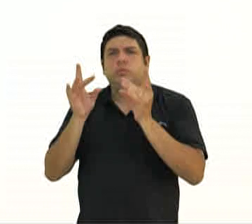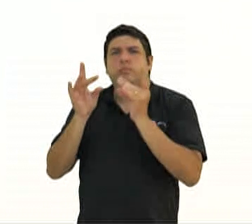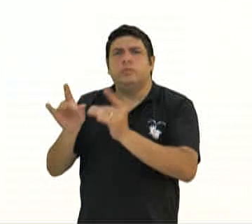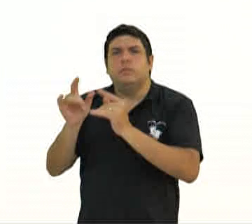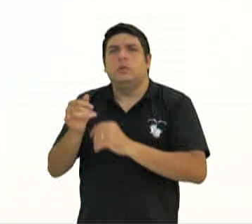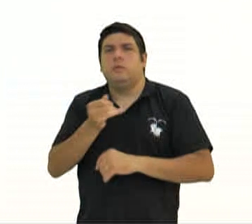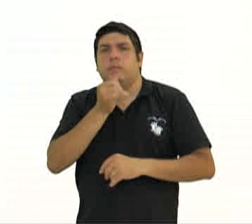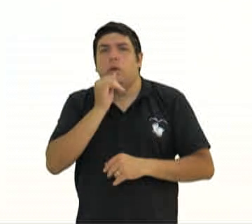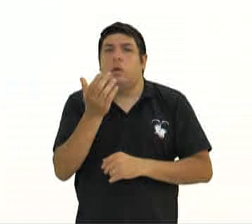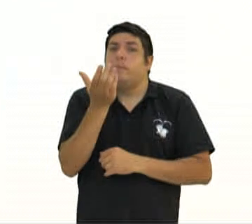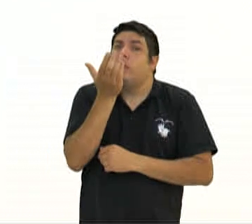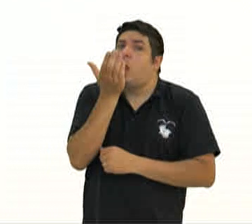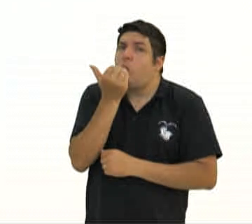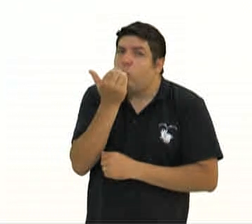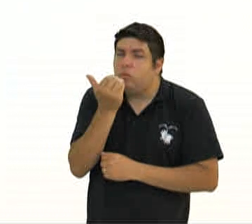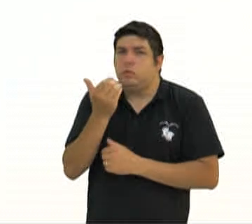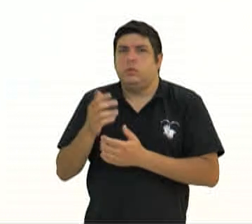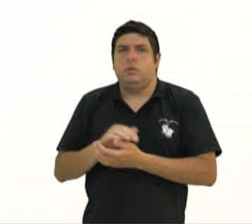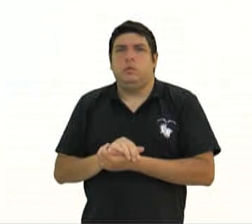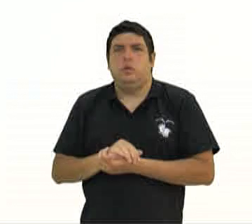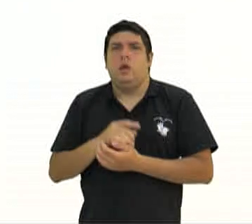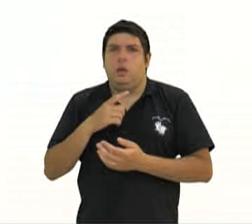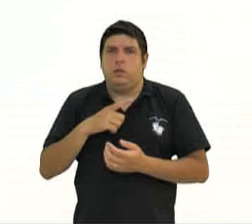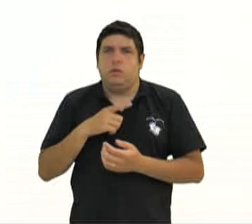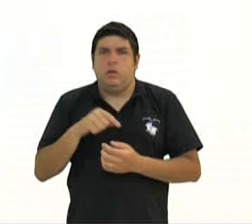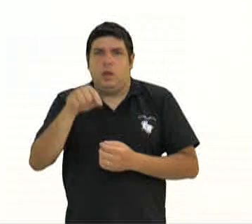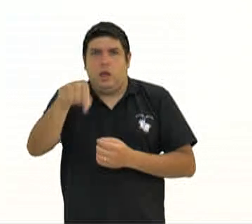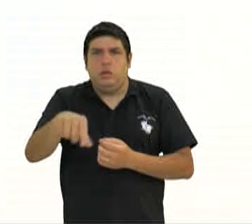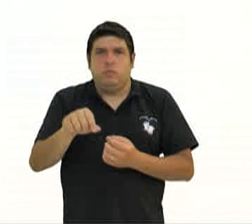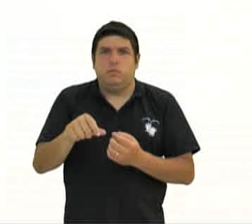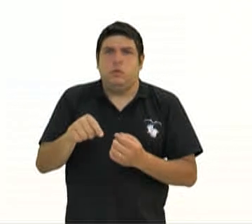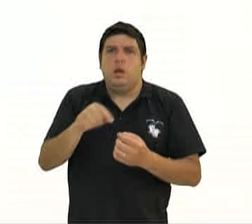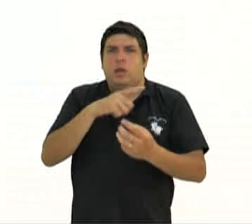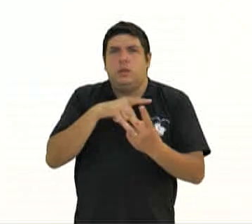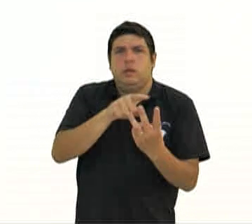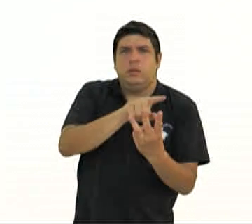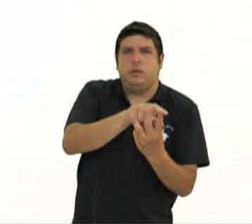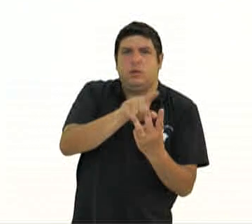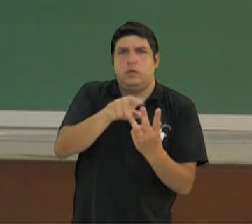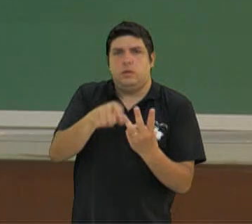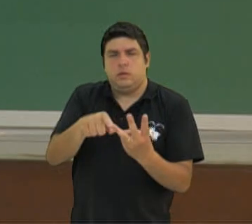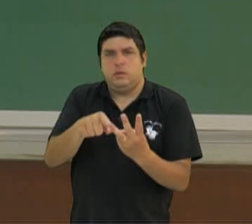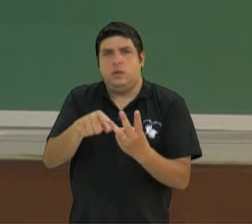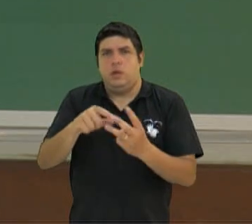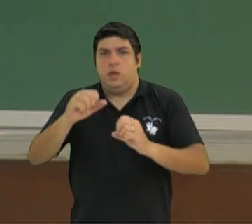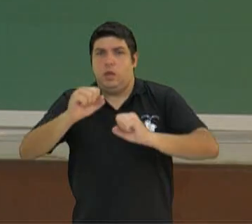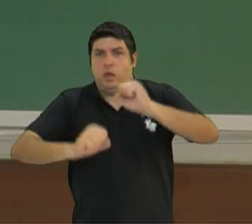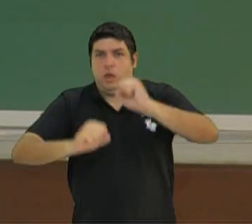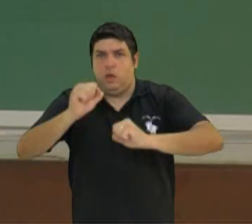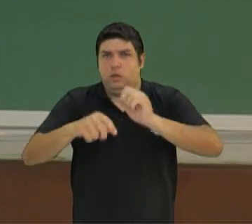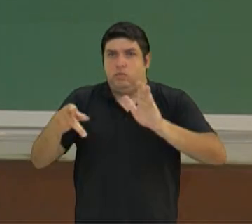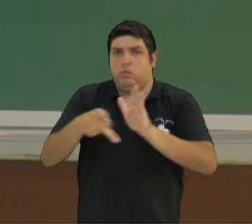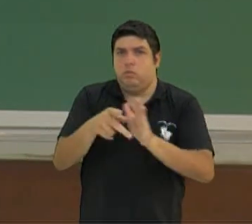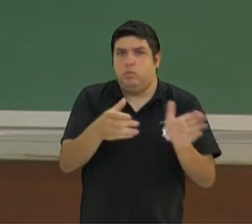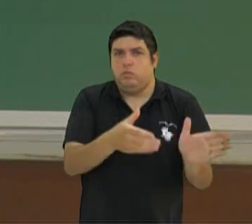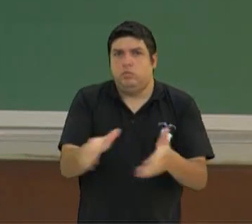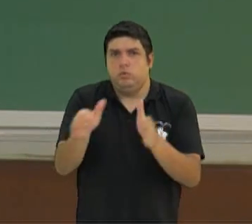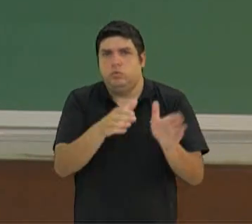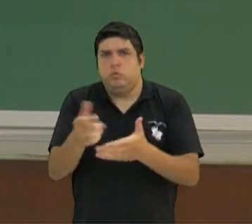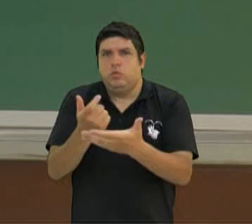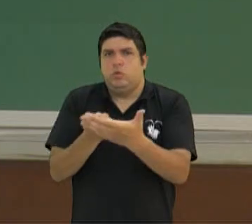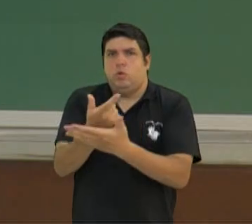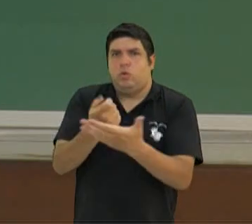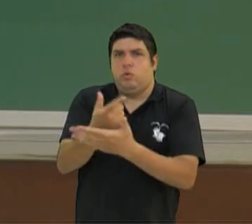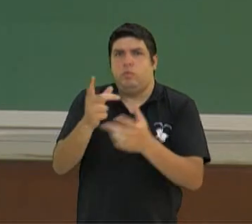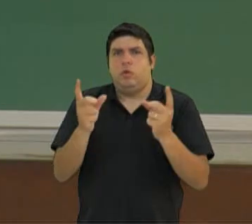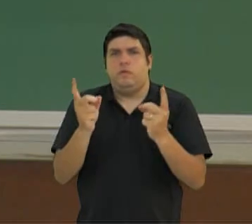dentro das indústrias de bens de consumo, nós vamos ter subtipos ali conforme o que é produzido para ser